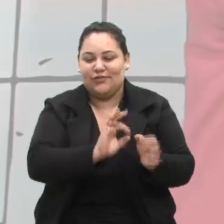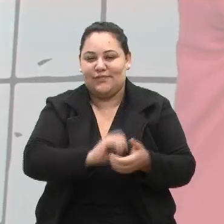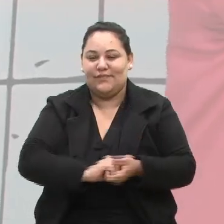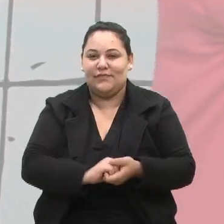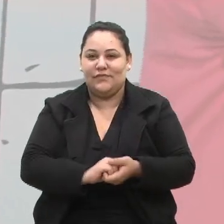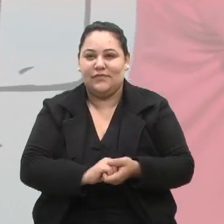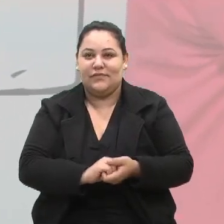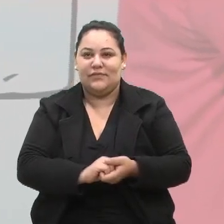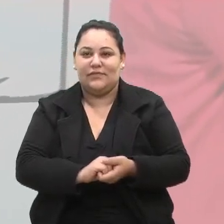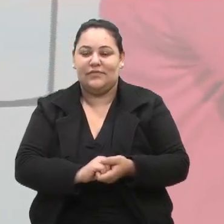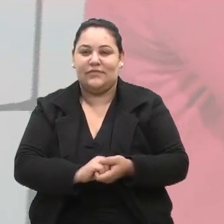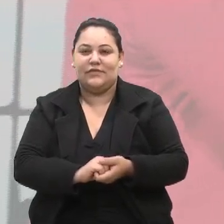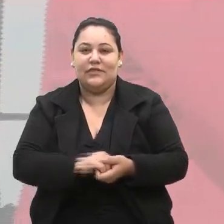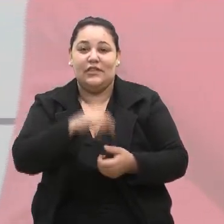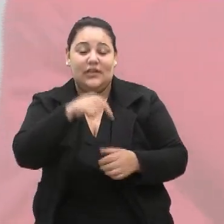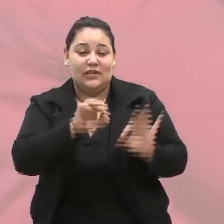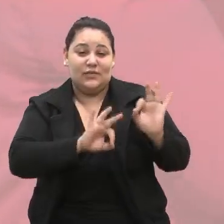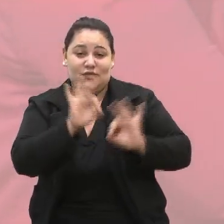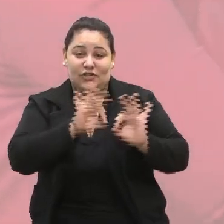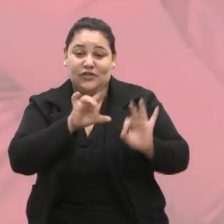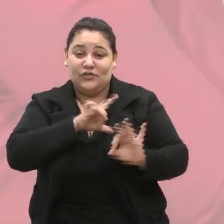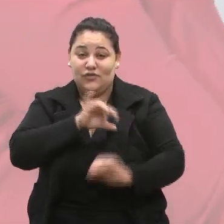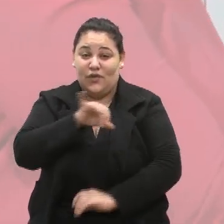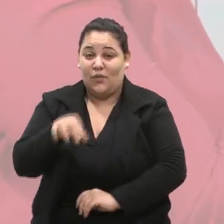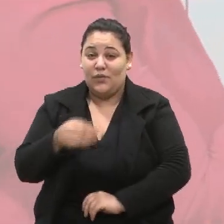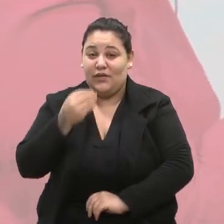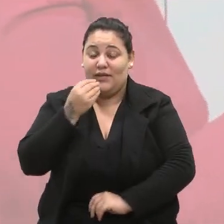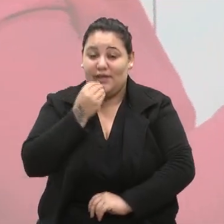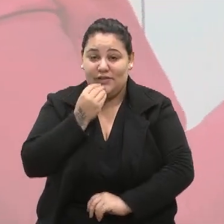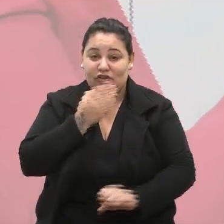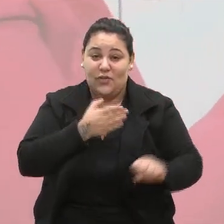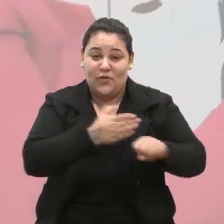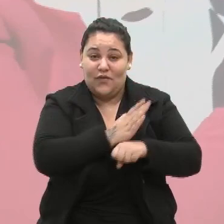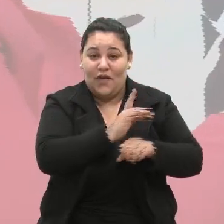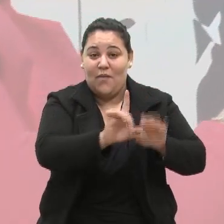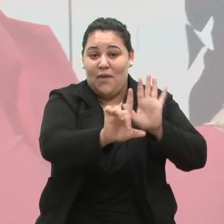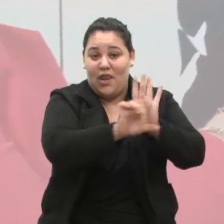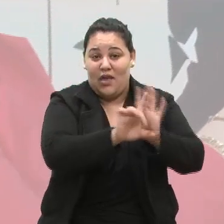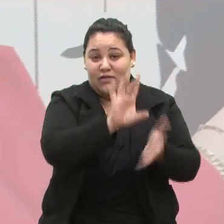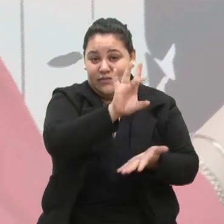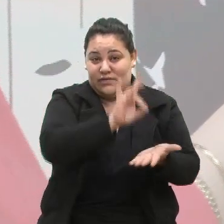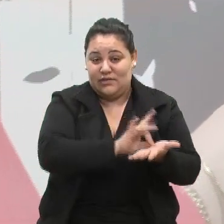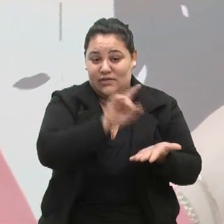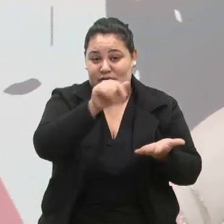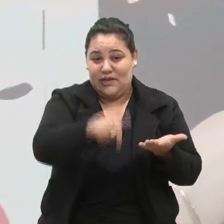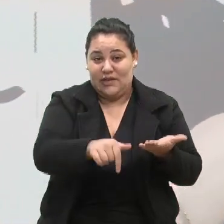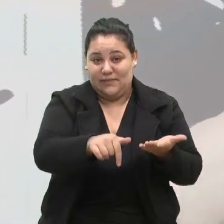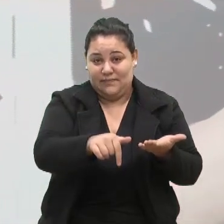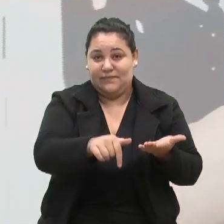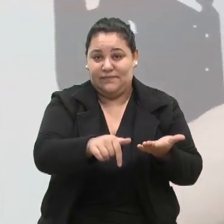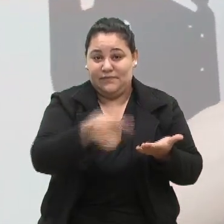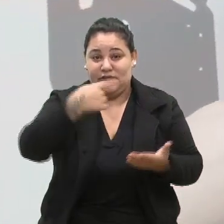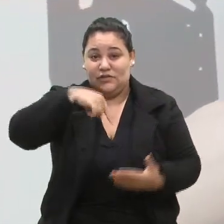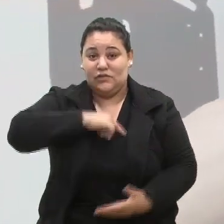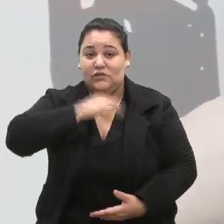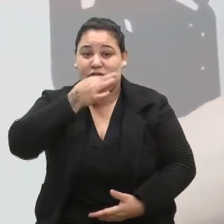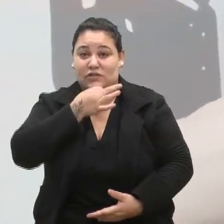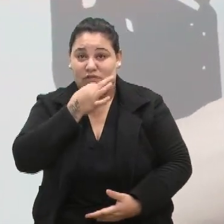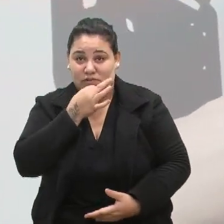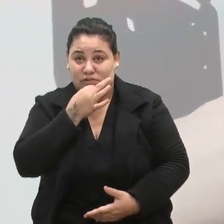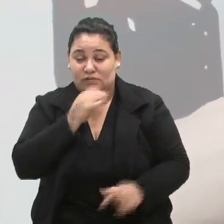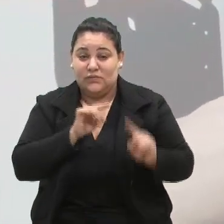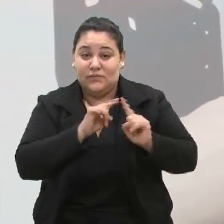Esse projeto é um projeto, eu tive a oportunidade de aprovar uma lei instituindo aqui na nossa cidade, mas